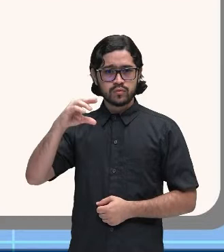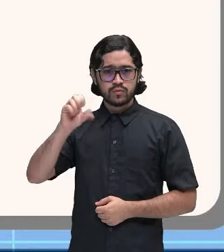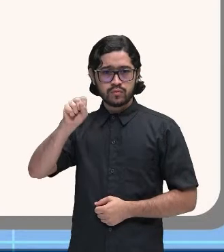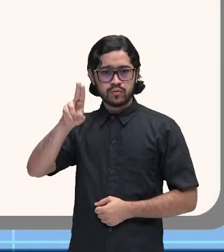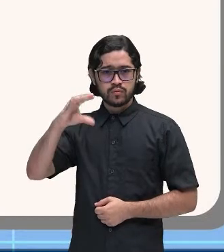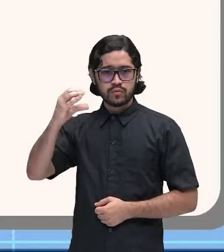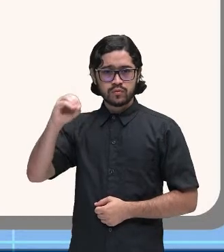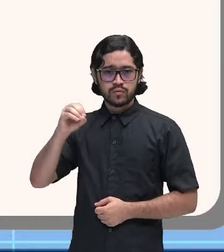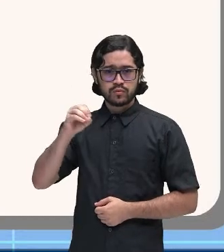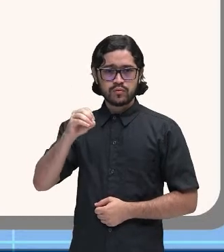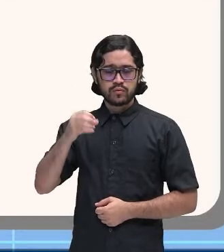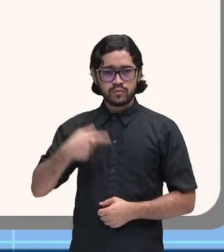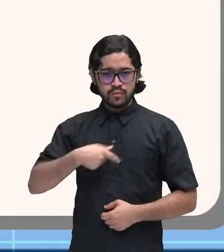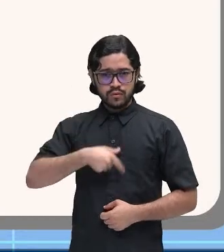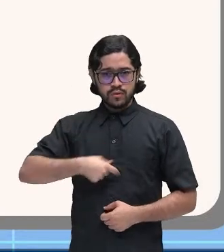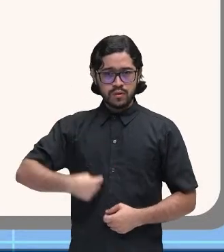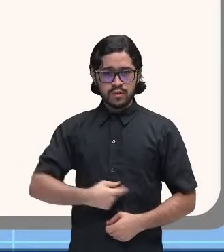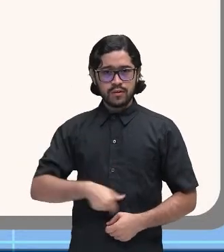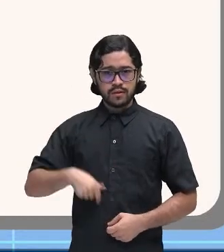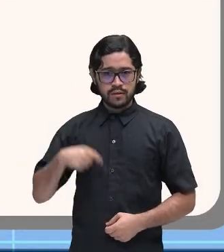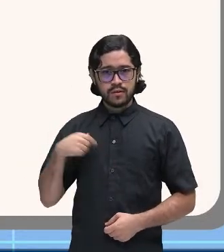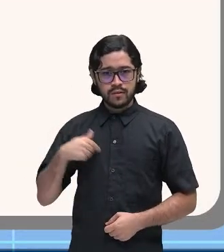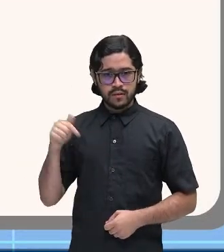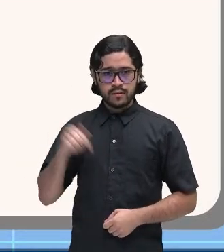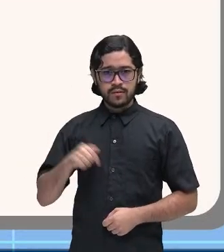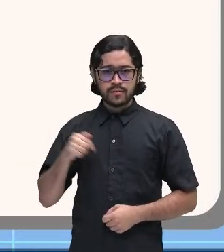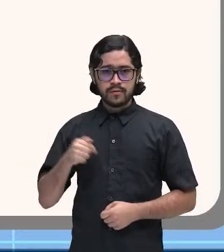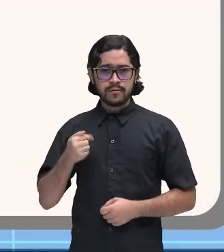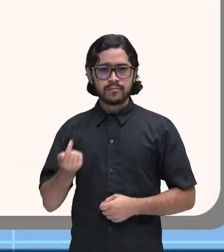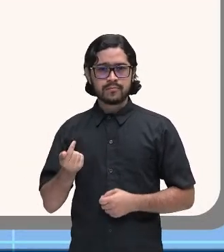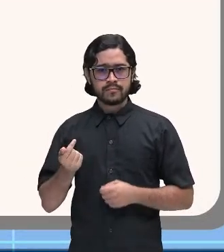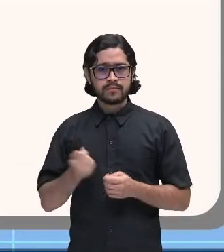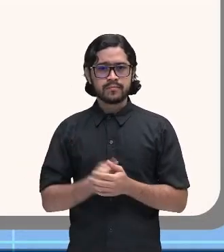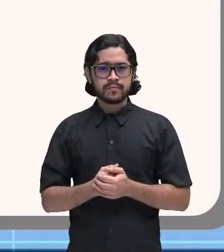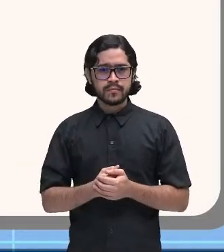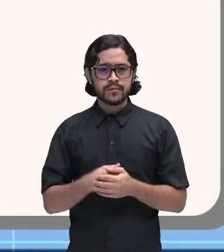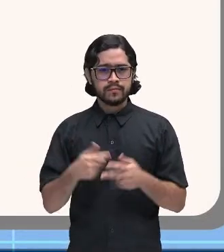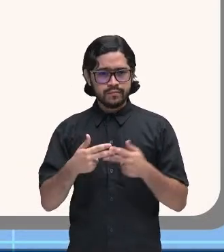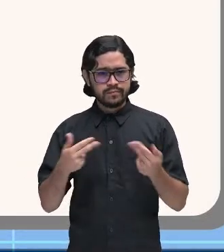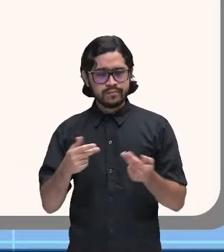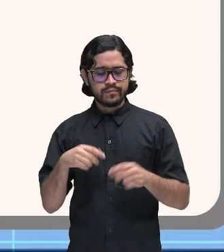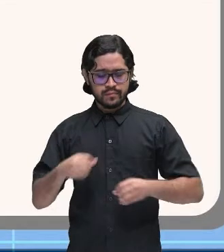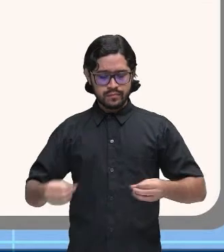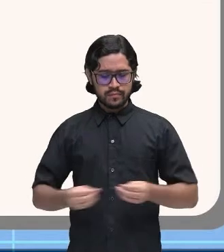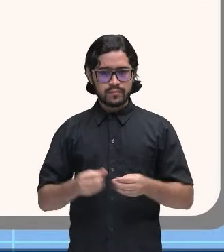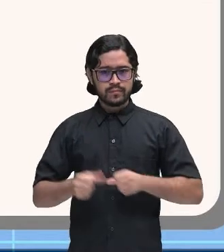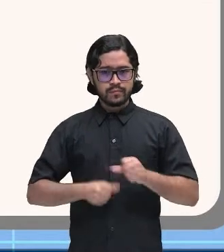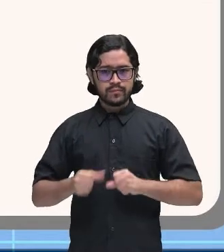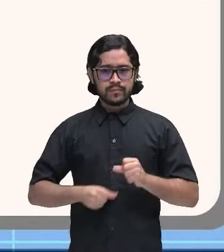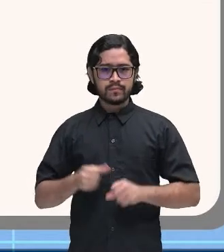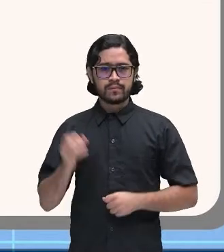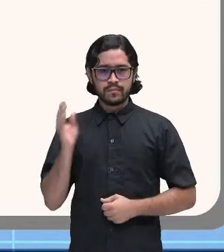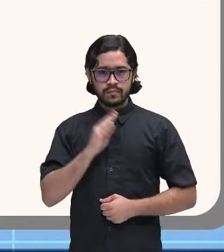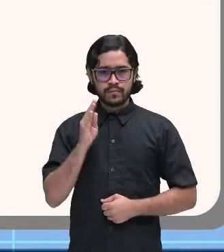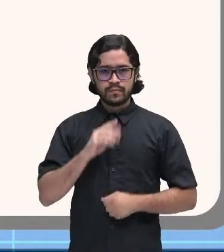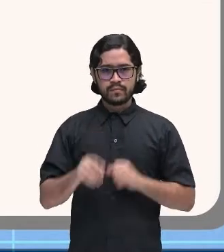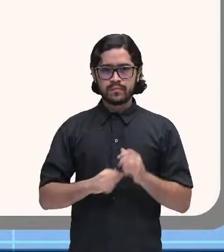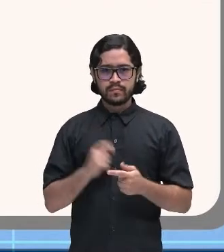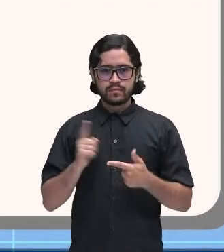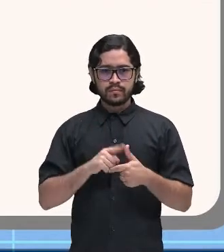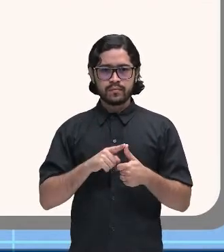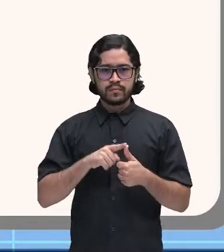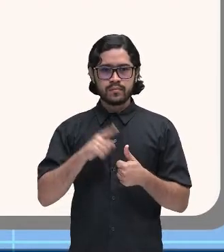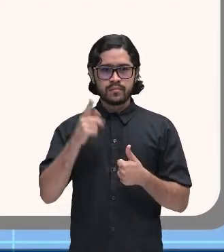certo? Ou entéricas, e contém várias enzimas, proteases, que é a